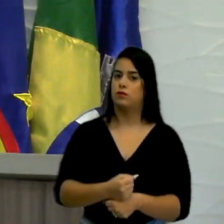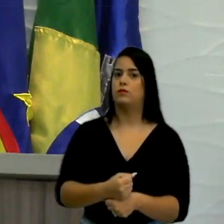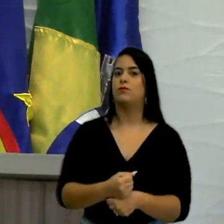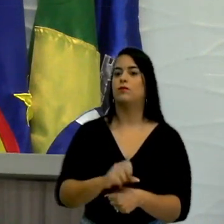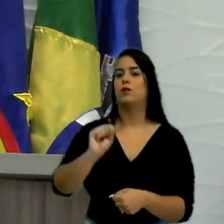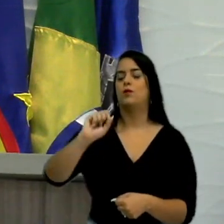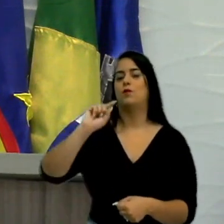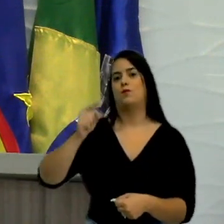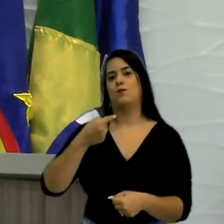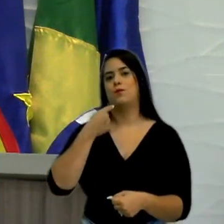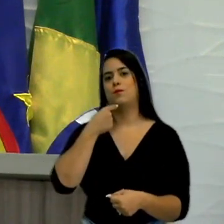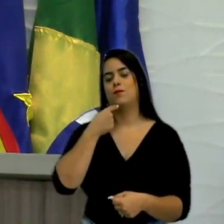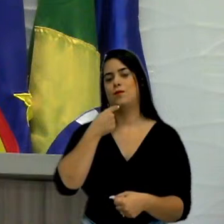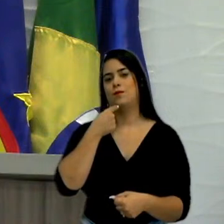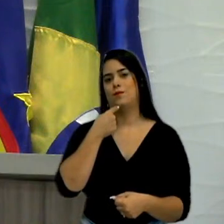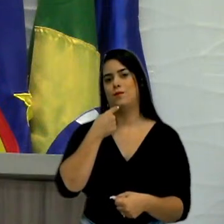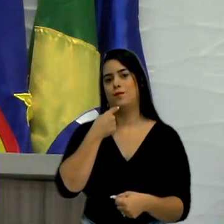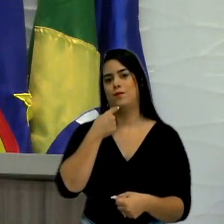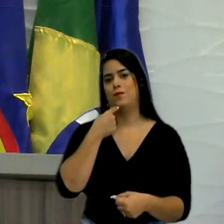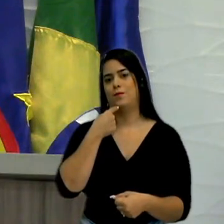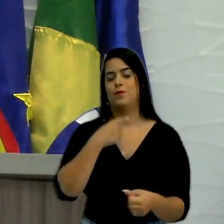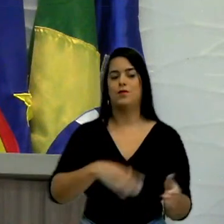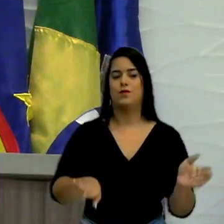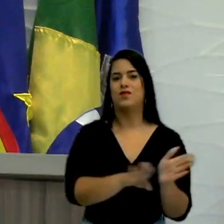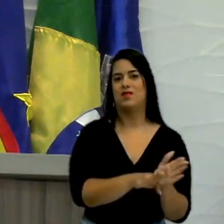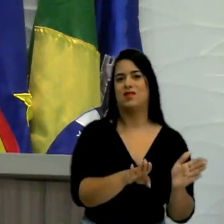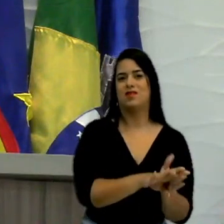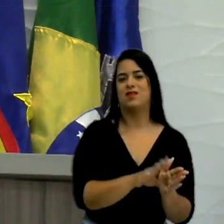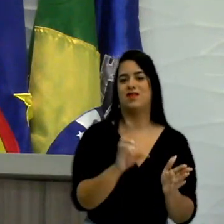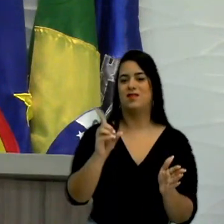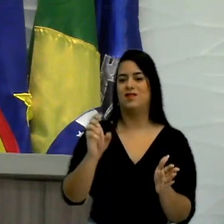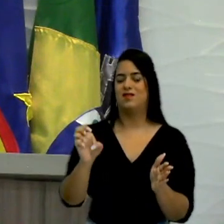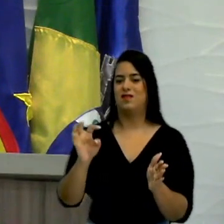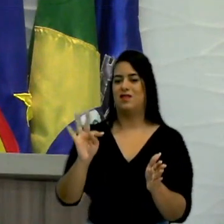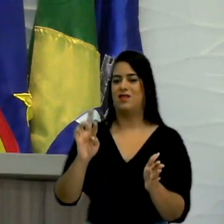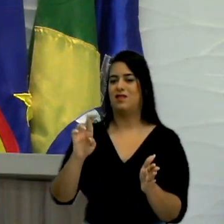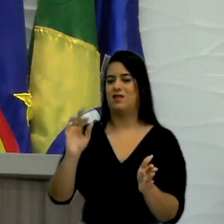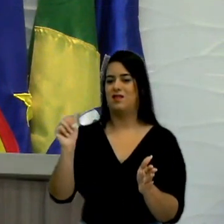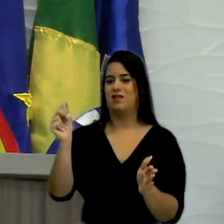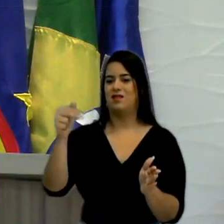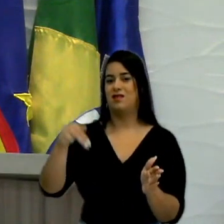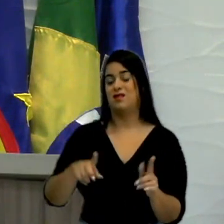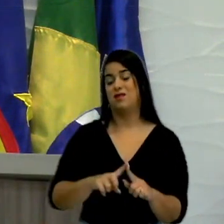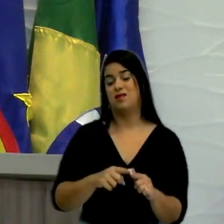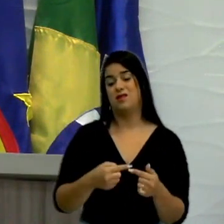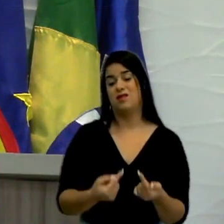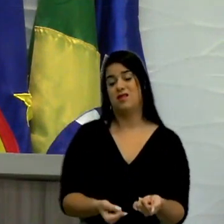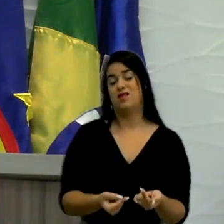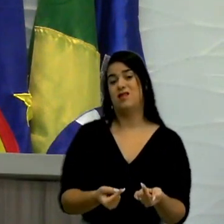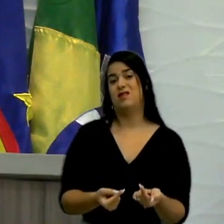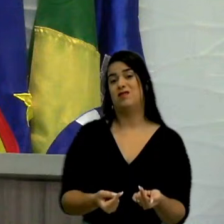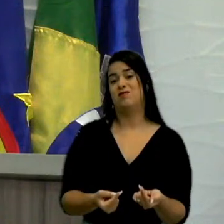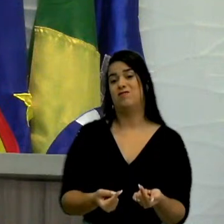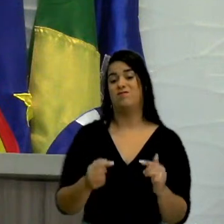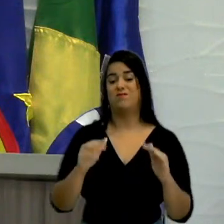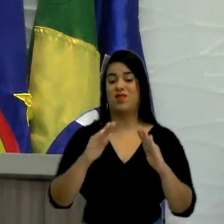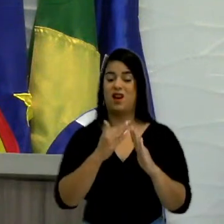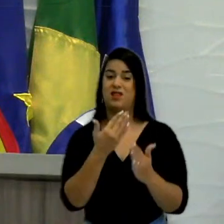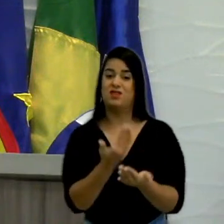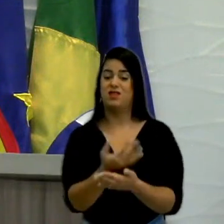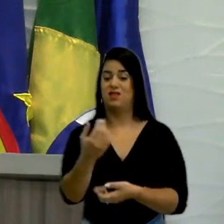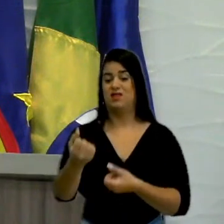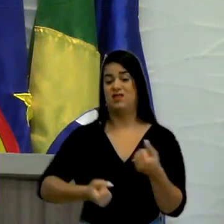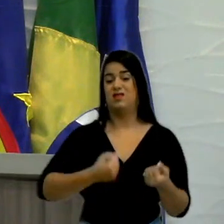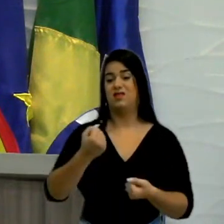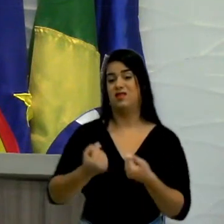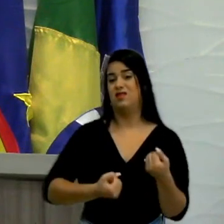já foram convocados, estão comparecendo no Detran, porém a autoescola daqui ainda não está credenciada, o pessoal está